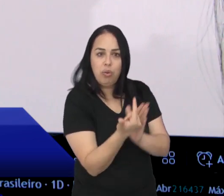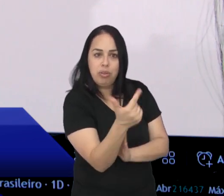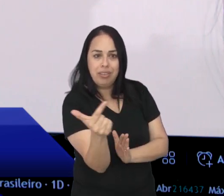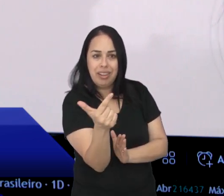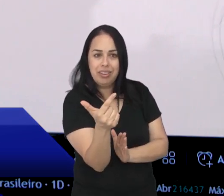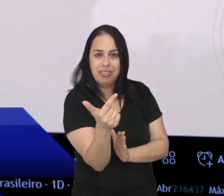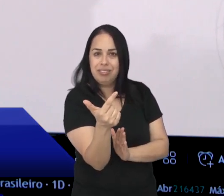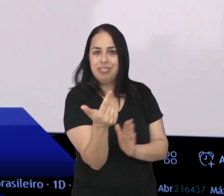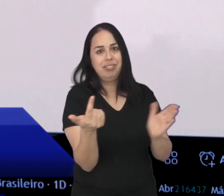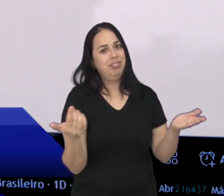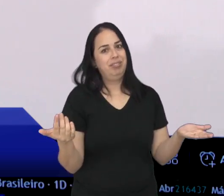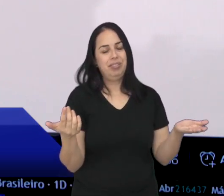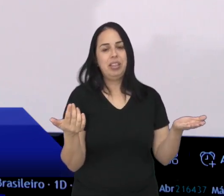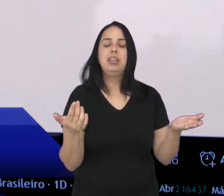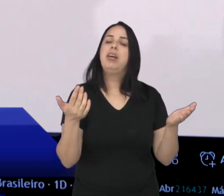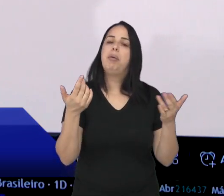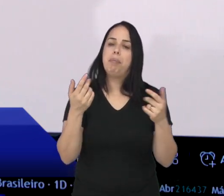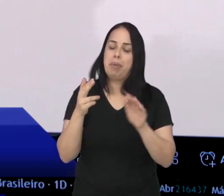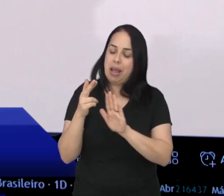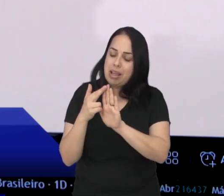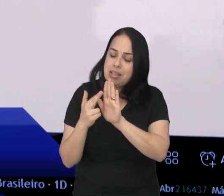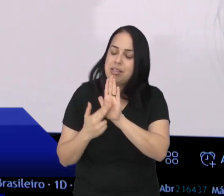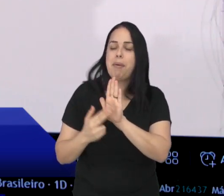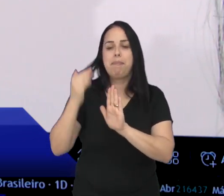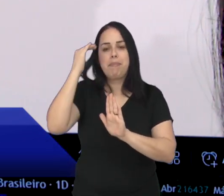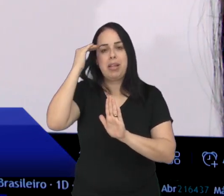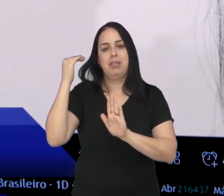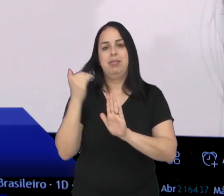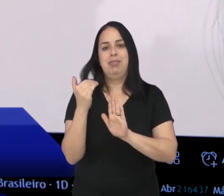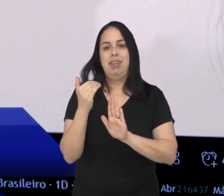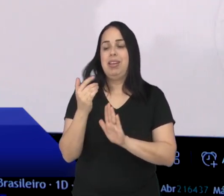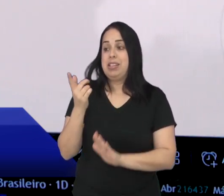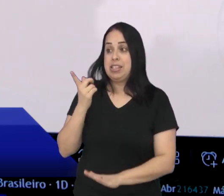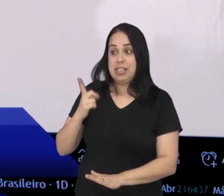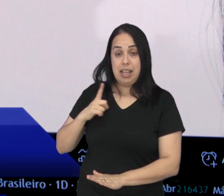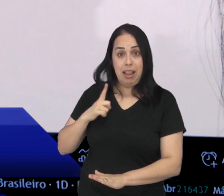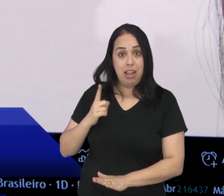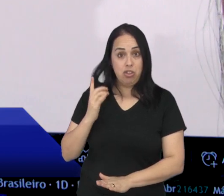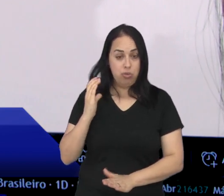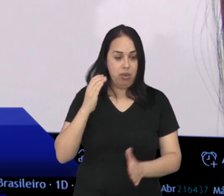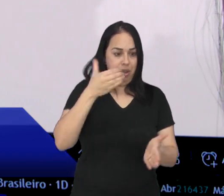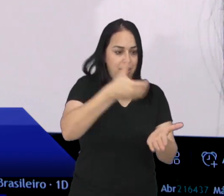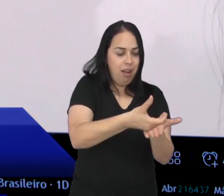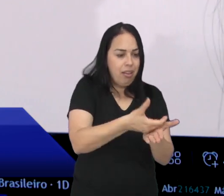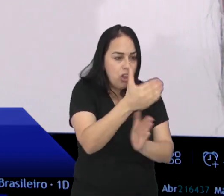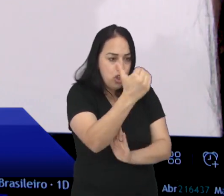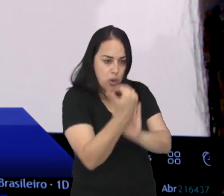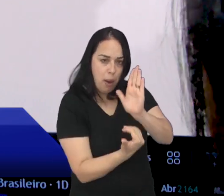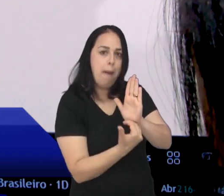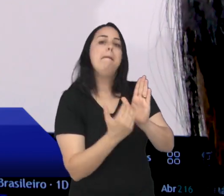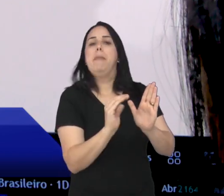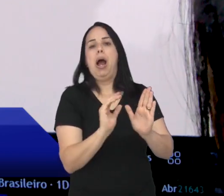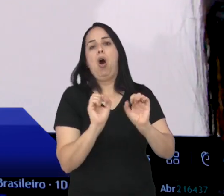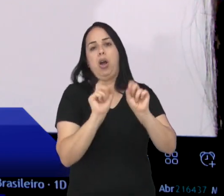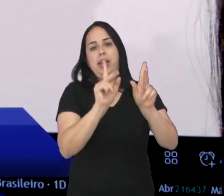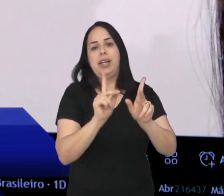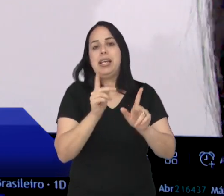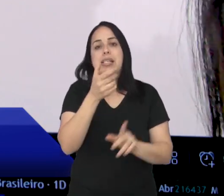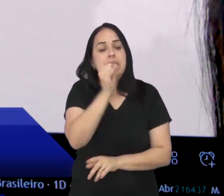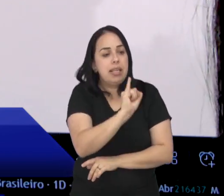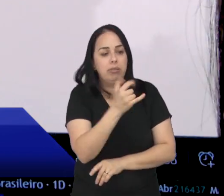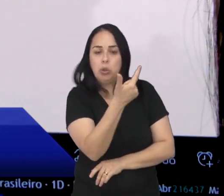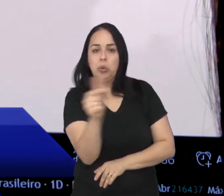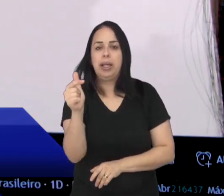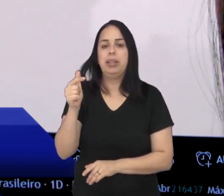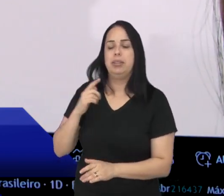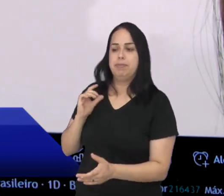não tem desconto. Eu simplesmente vou me descapitalizar. Então a regra é basicamente essa. Tenho dinheiro para pagar à vista. Se tiver desconto, paga à